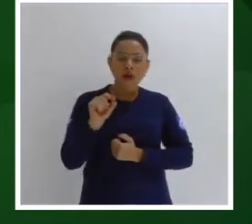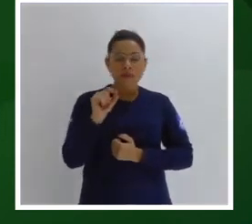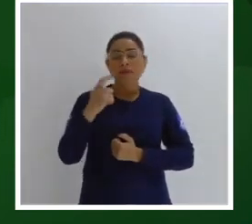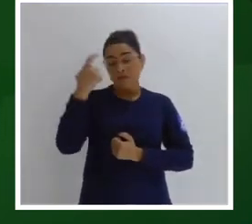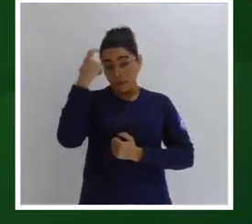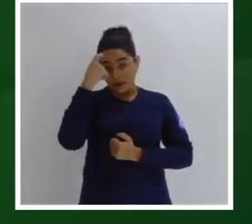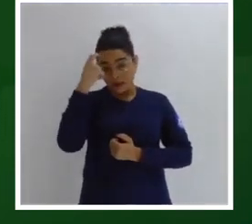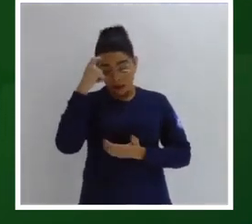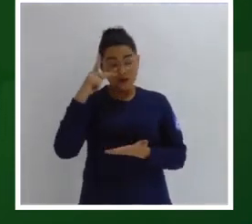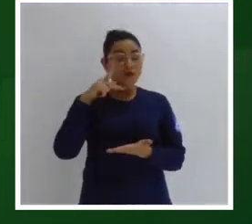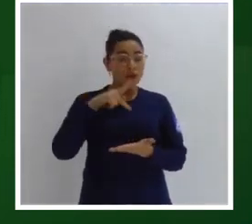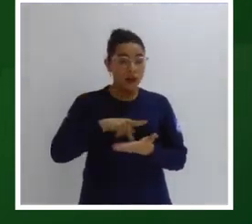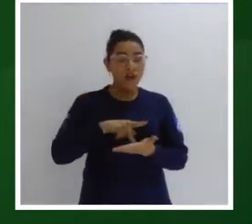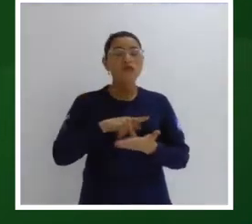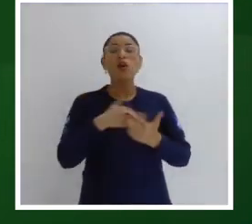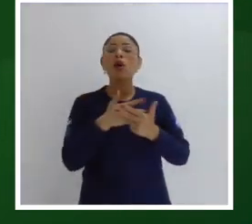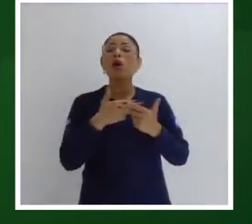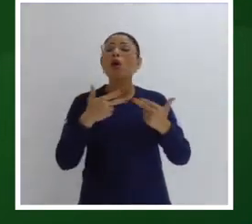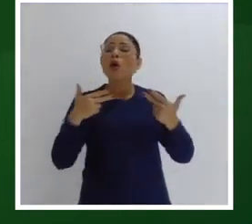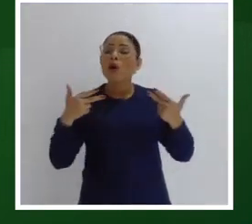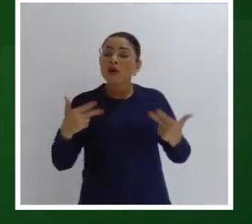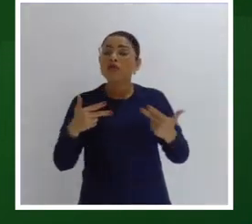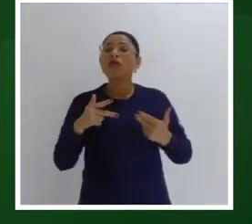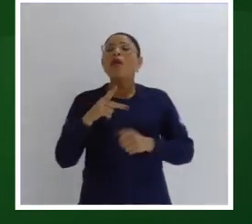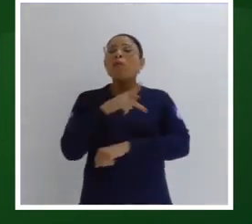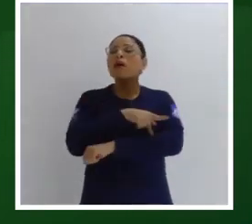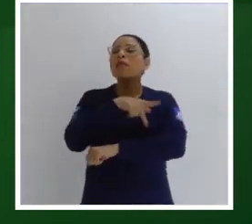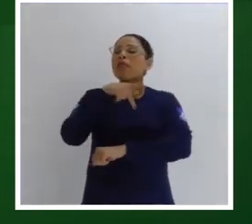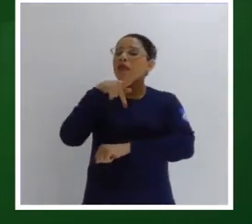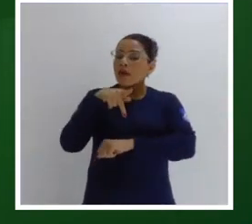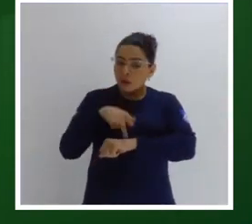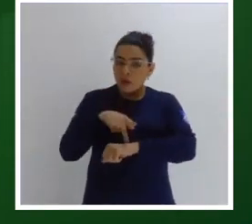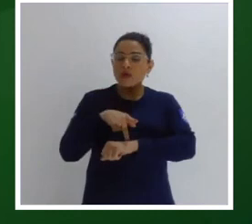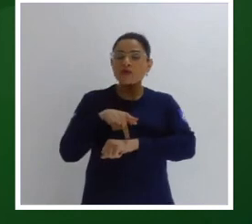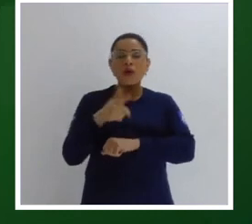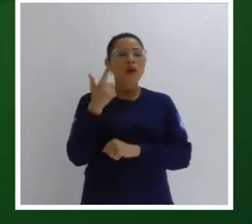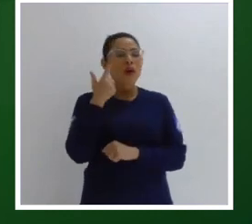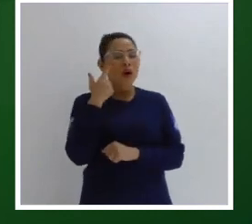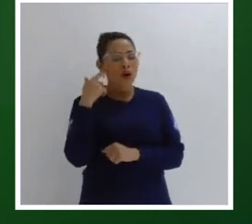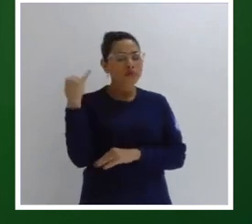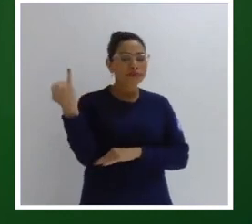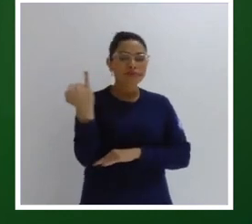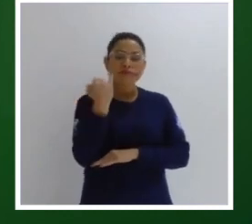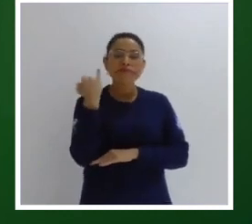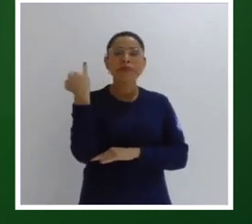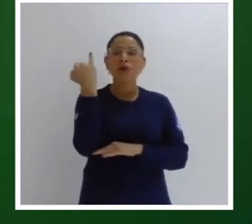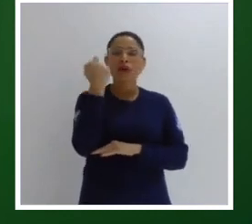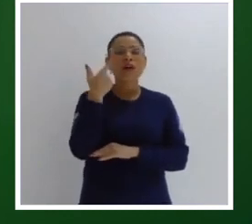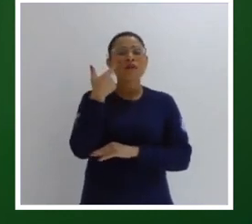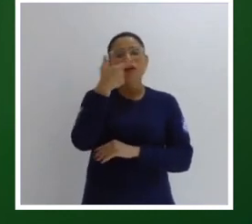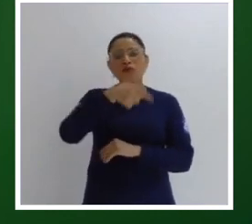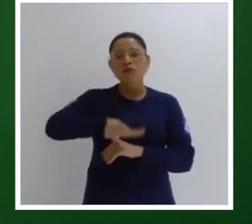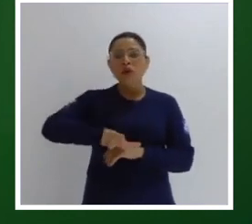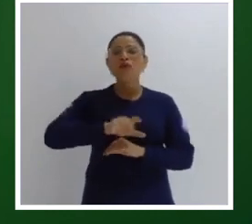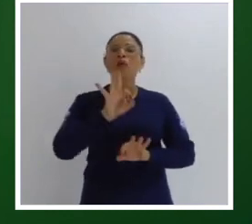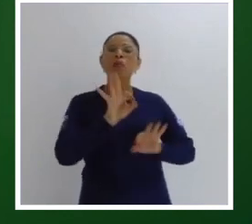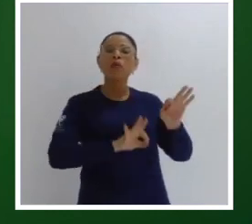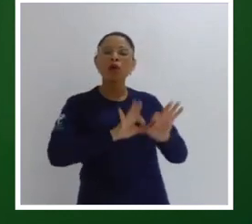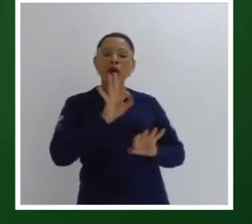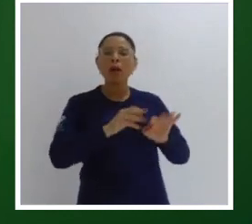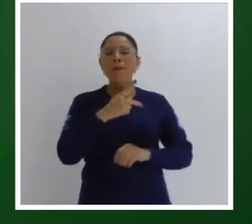que pensar nas questões da atitudinais na questão pedagógica Então olha a importância da gente rever o projeto